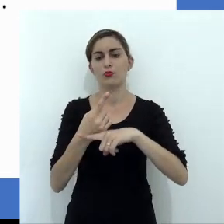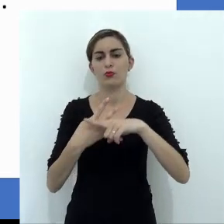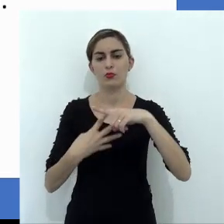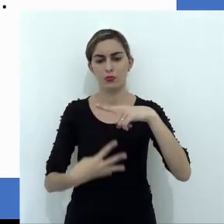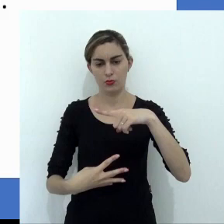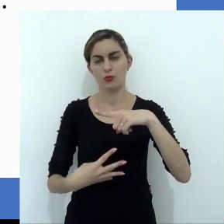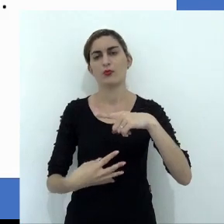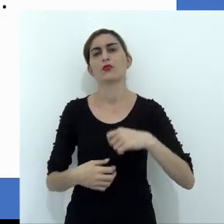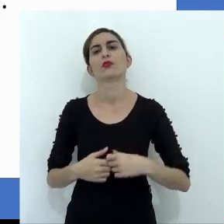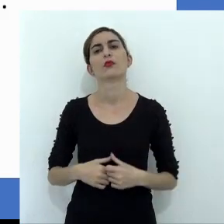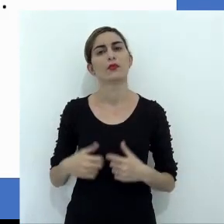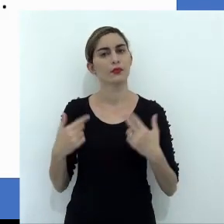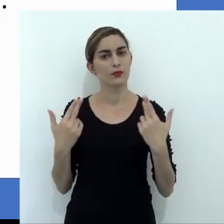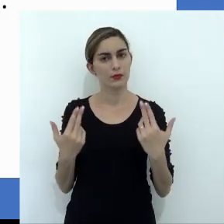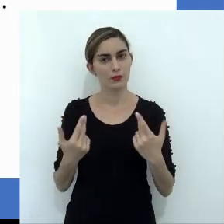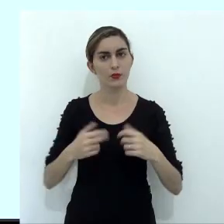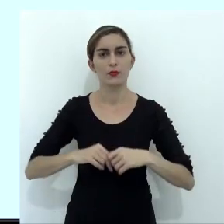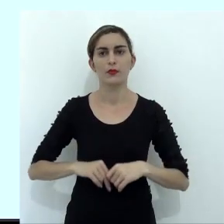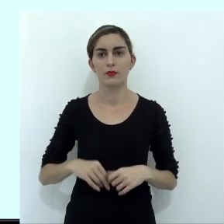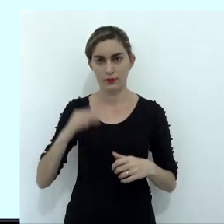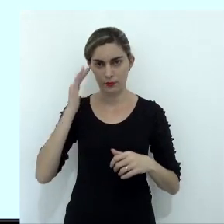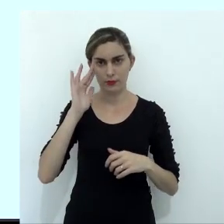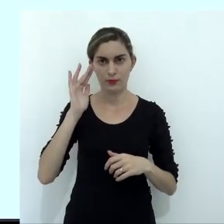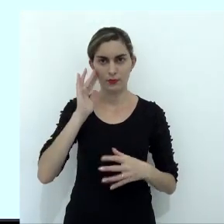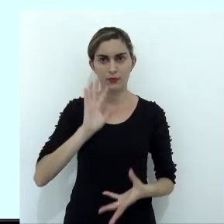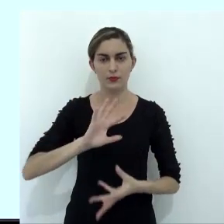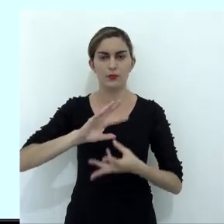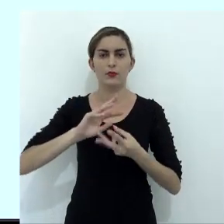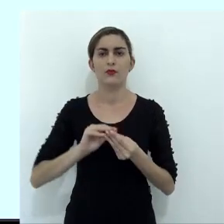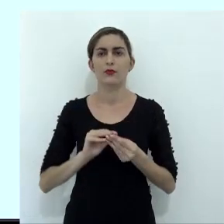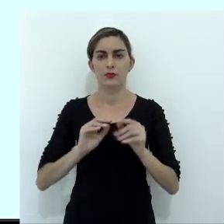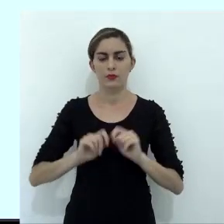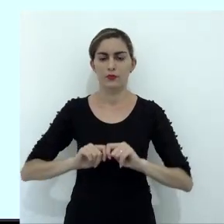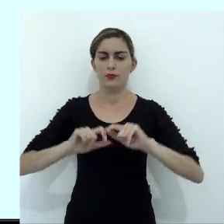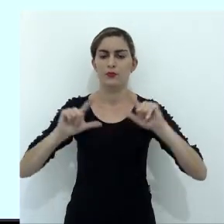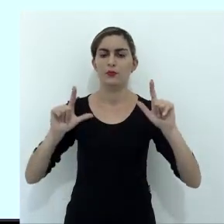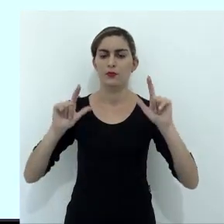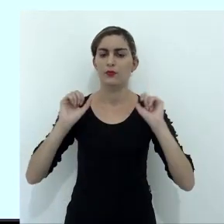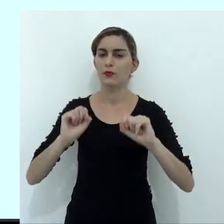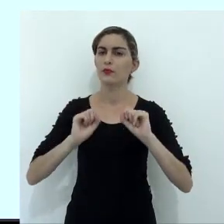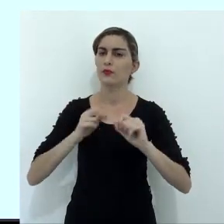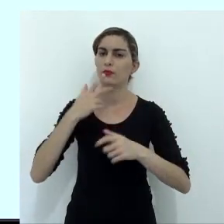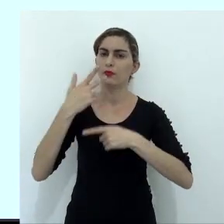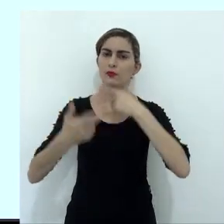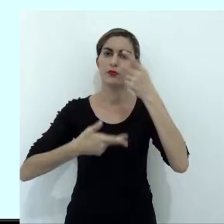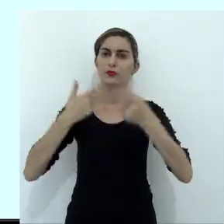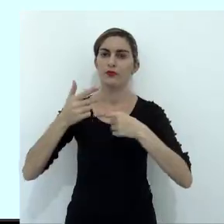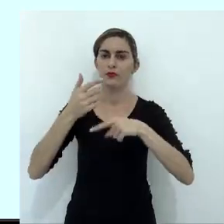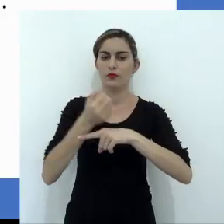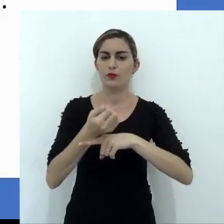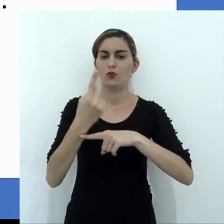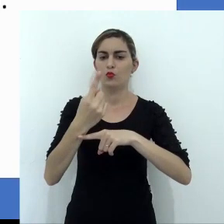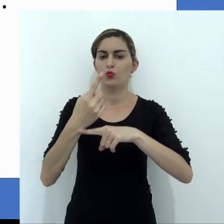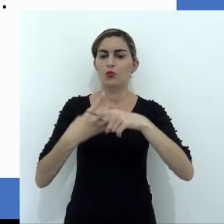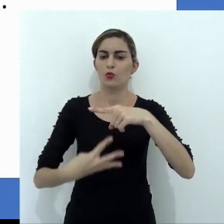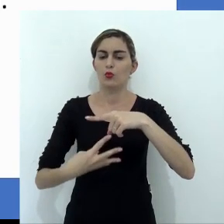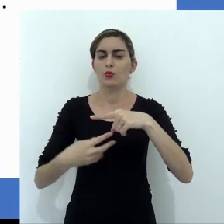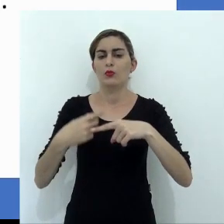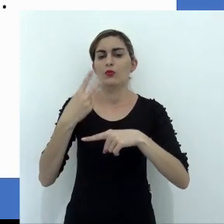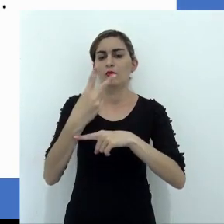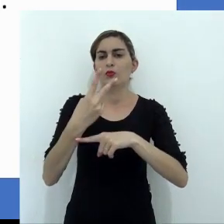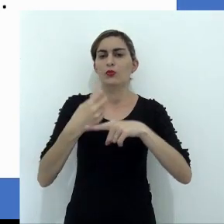à fração 1/4. Tranquilo, gente? Então, para resumir essa tela, a gente pode dizer que as frações 1/4